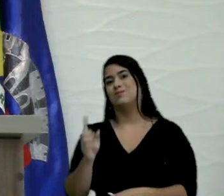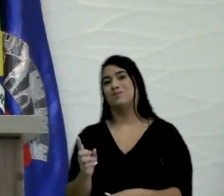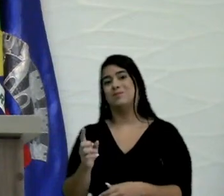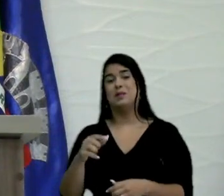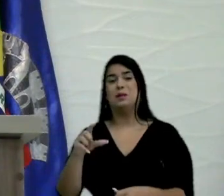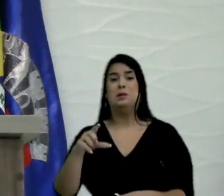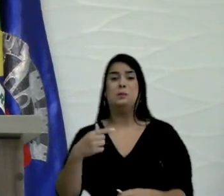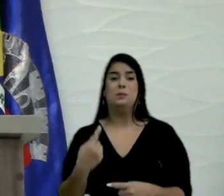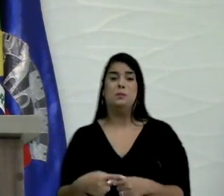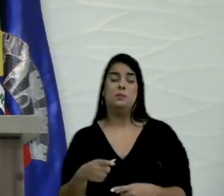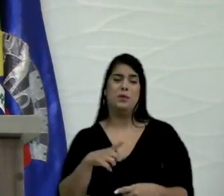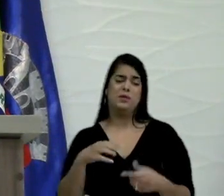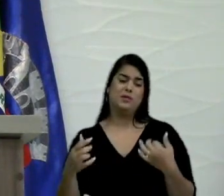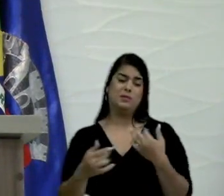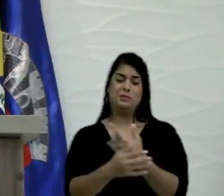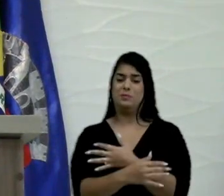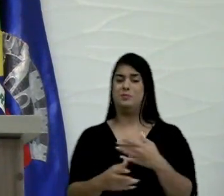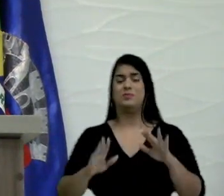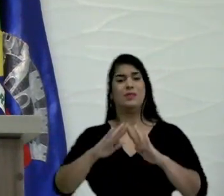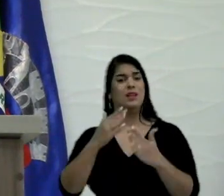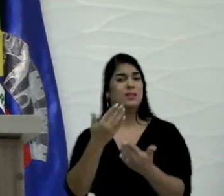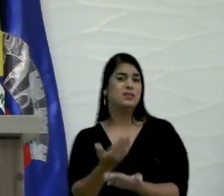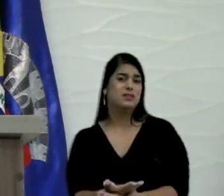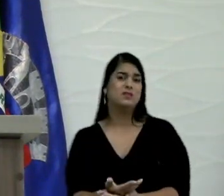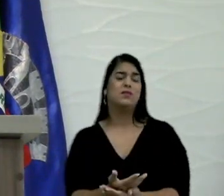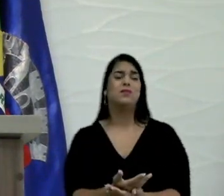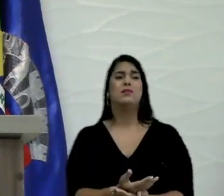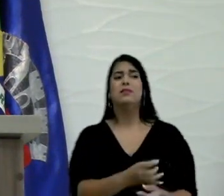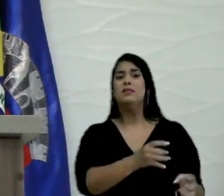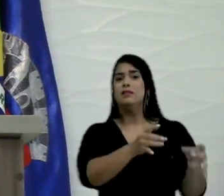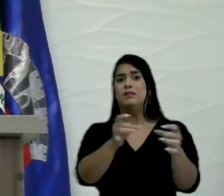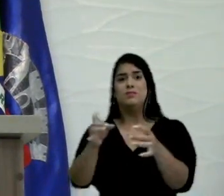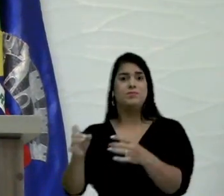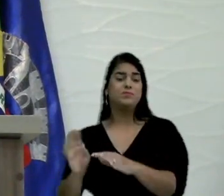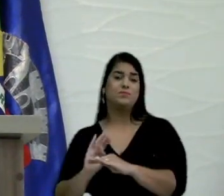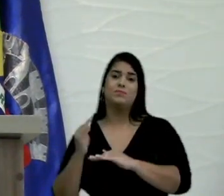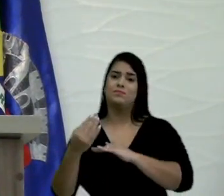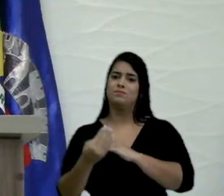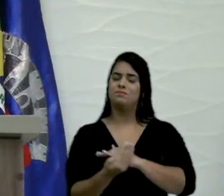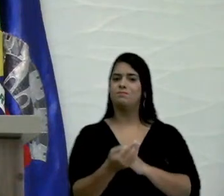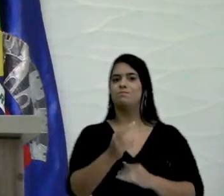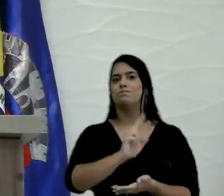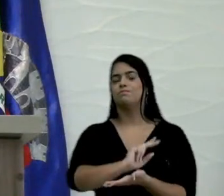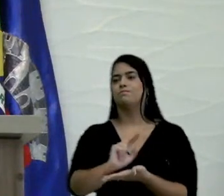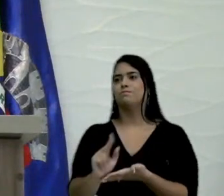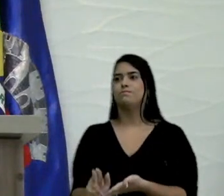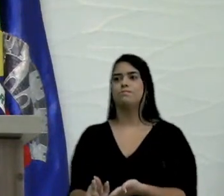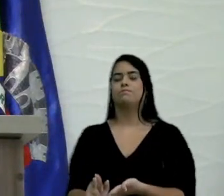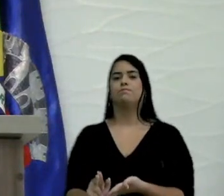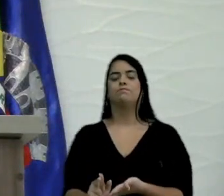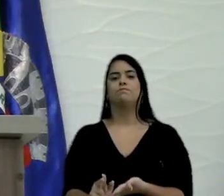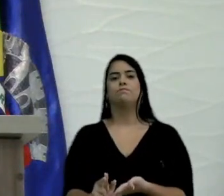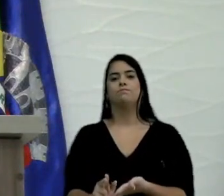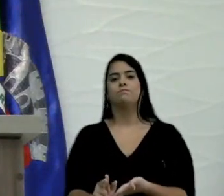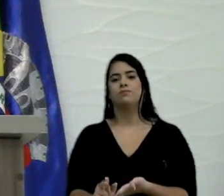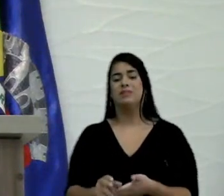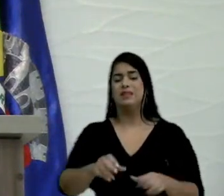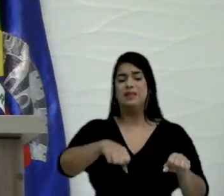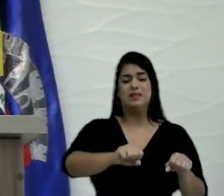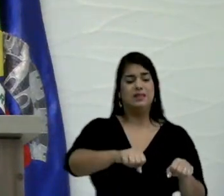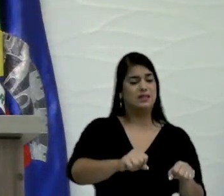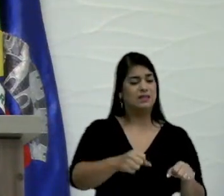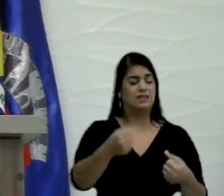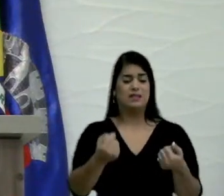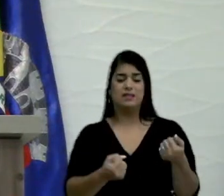grande as escolas funcionam o comércio funciona os bairros estão né com vários motos carros